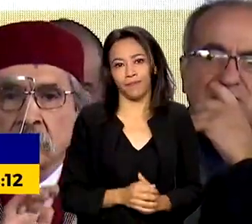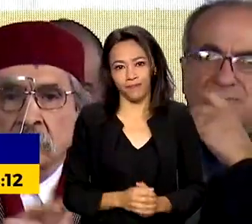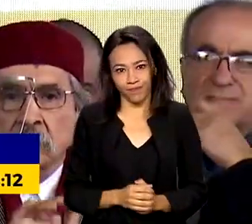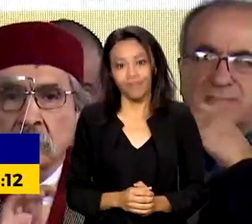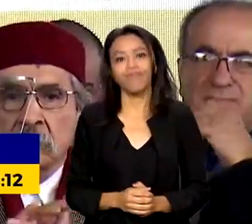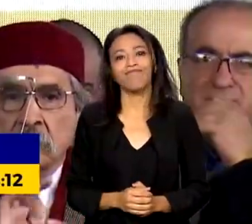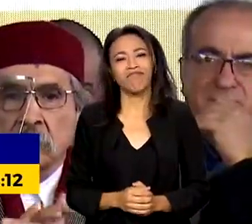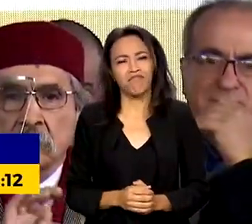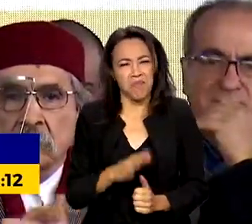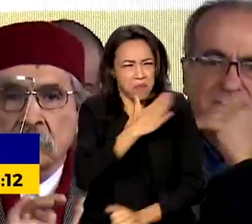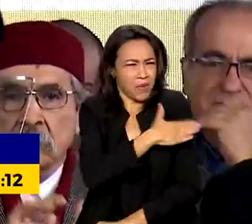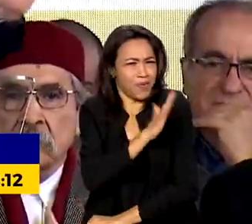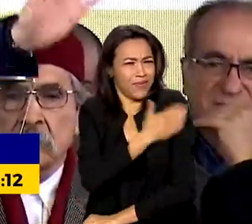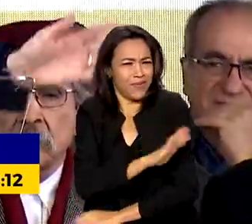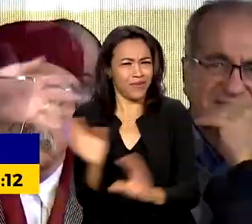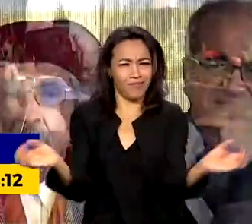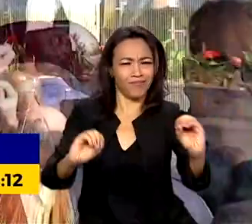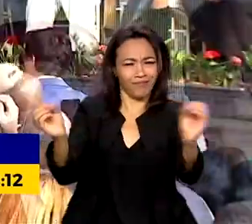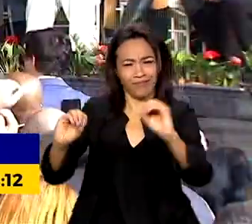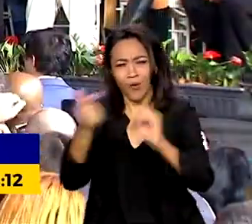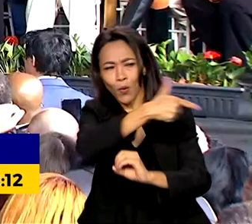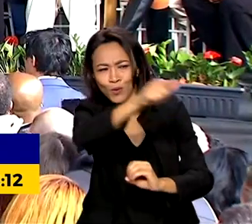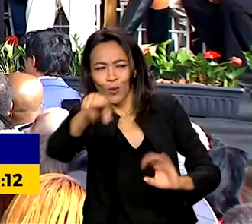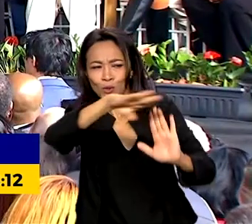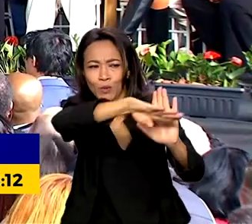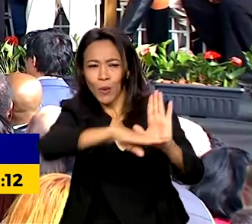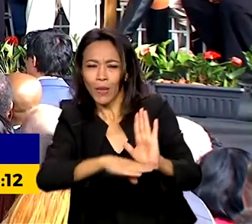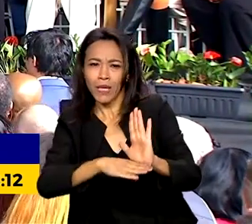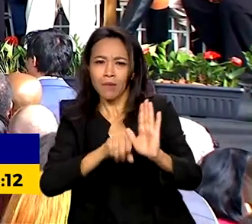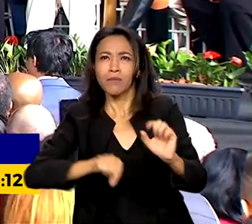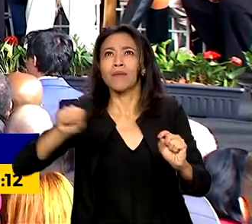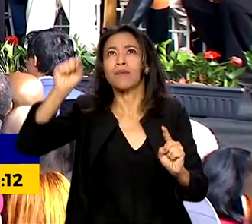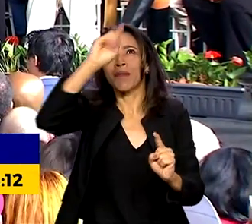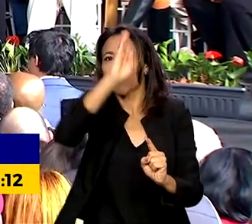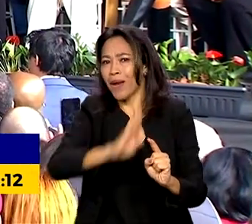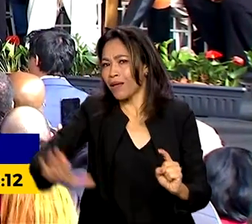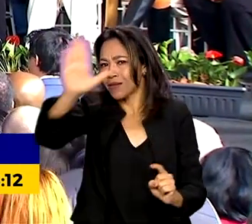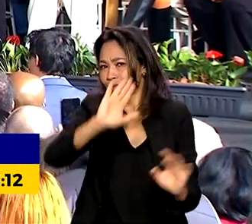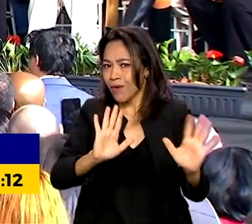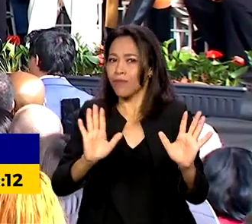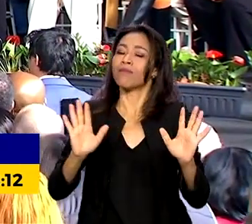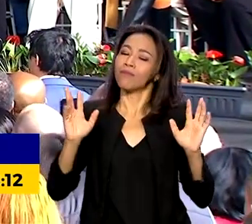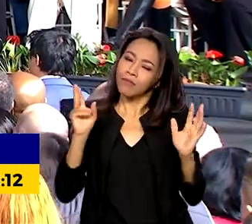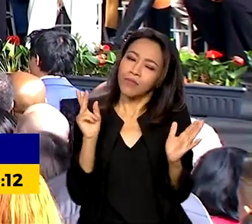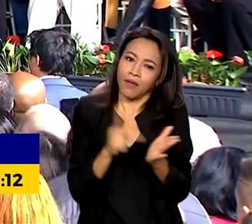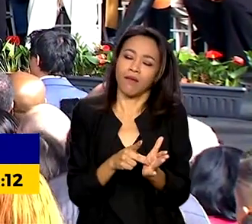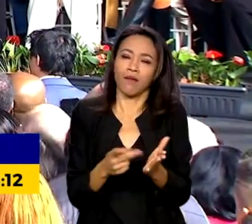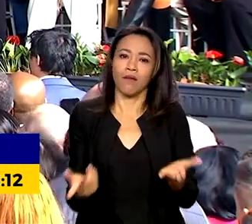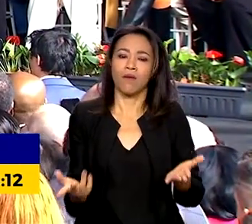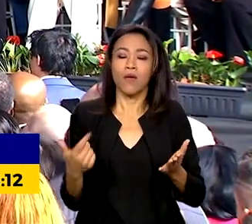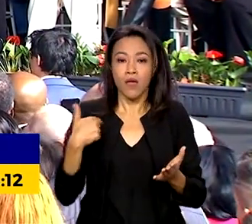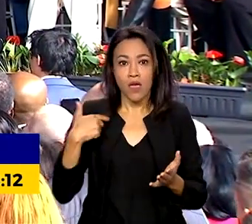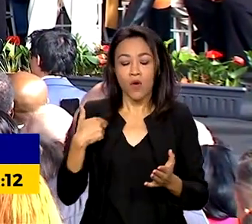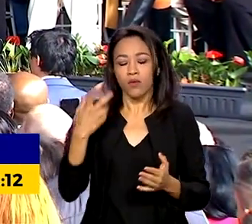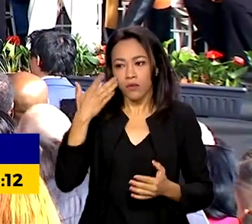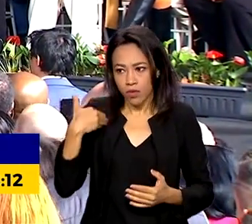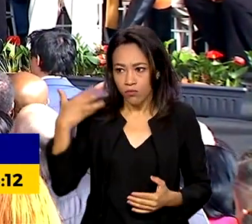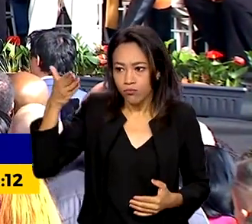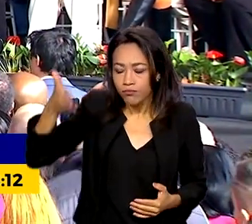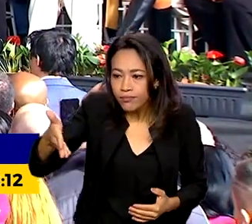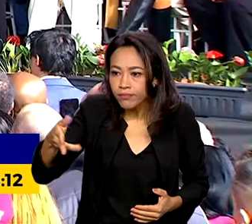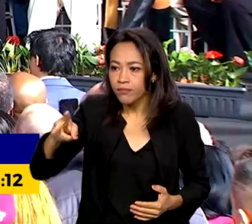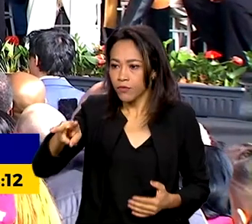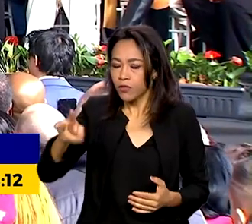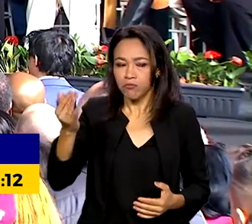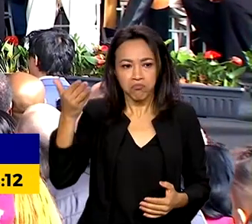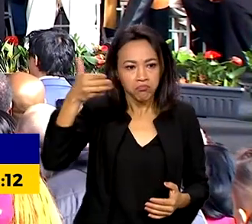Sem nenhum preconceito com os outros Minha Casa Minha Vida distribuídos pelo Brasil. Mas é uma realidade. Onde eu tenho ido, os